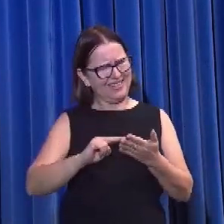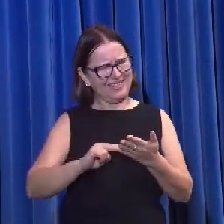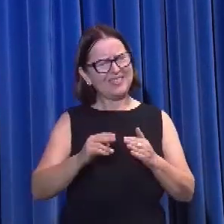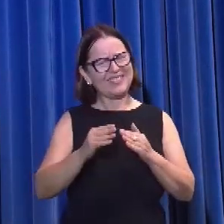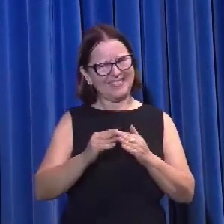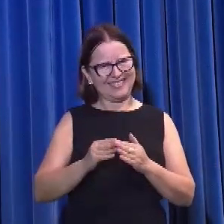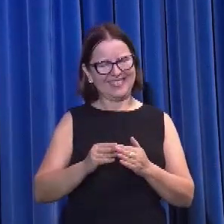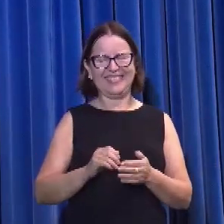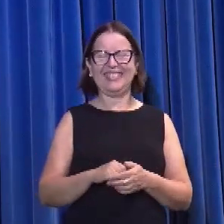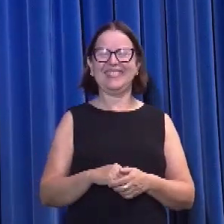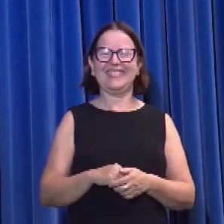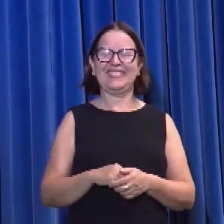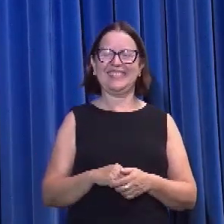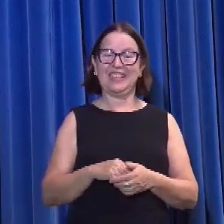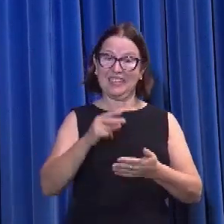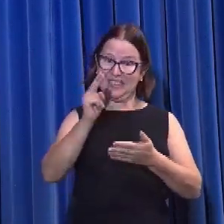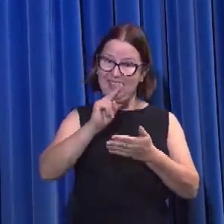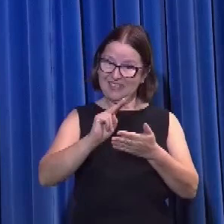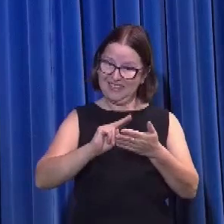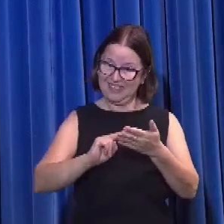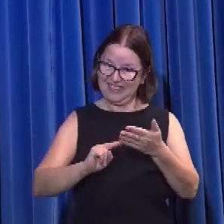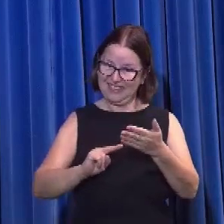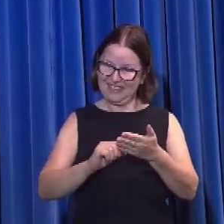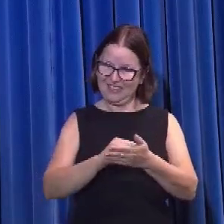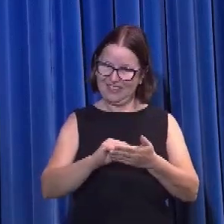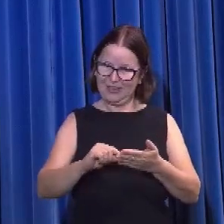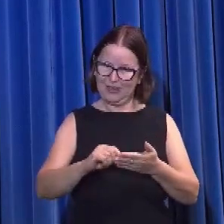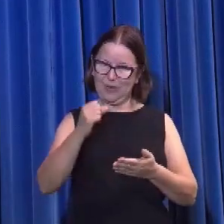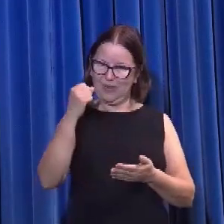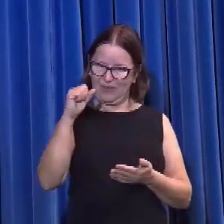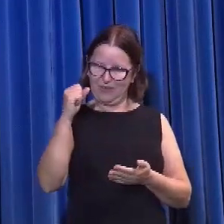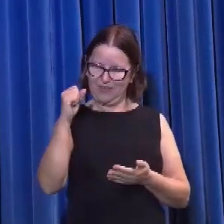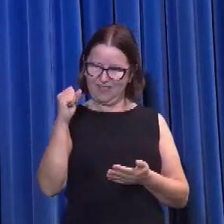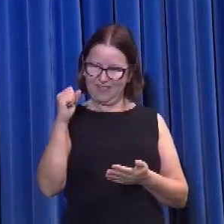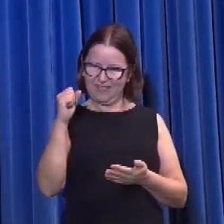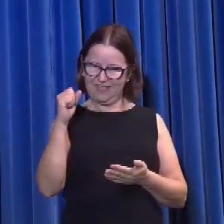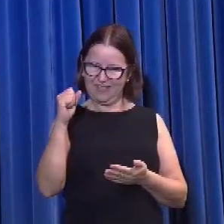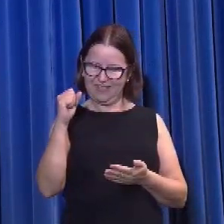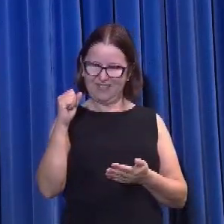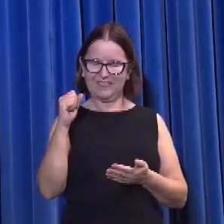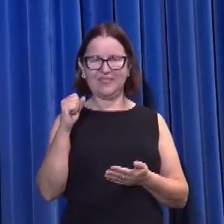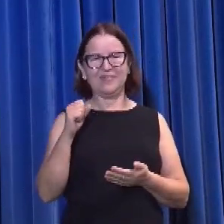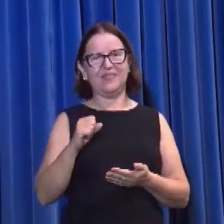favor, leia o versículo 8.